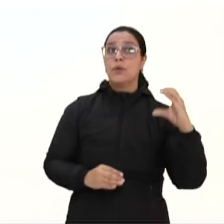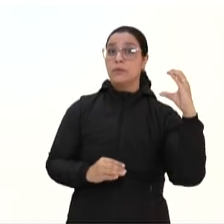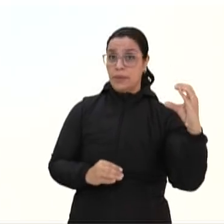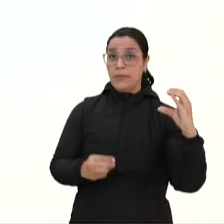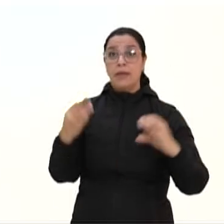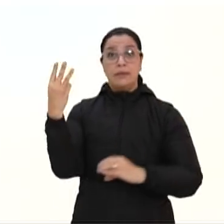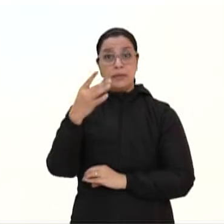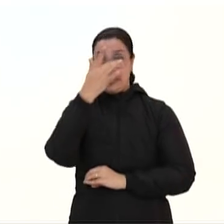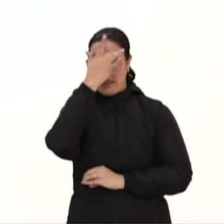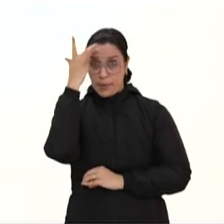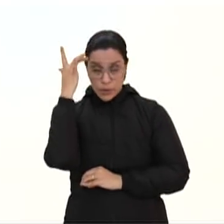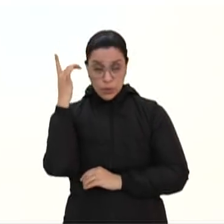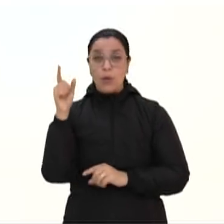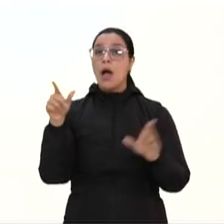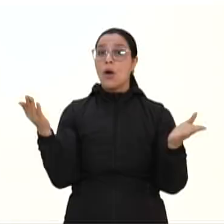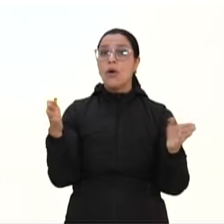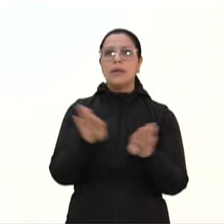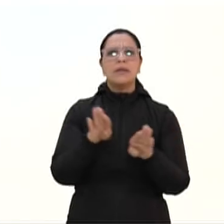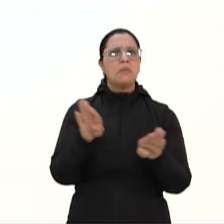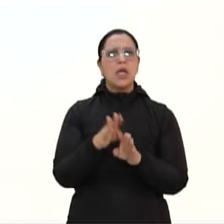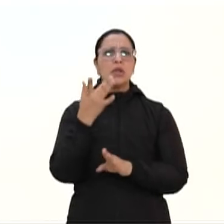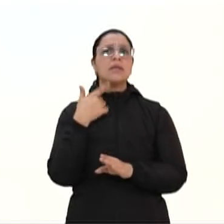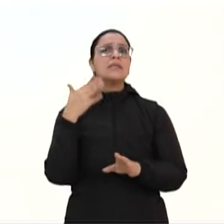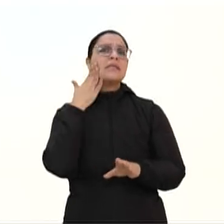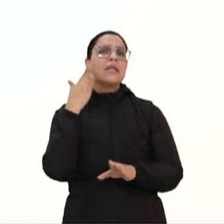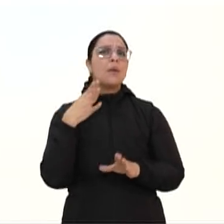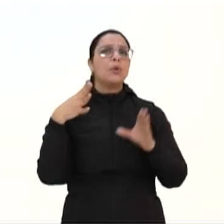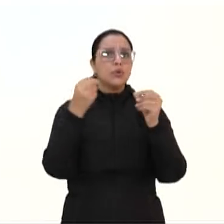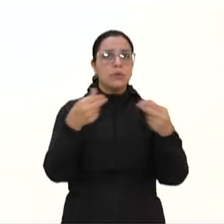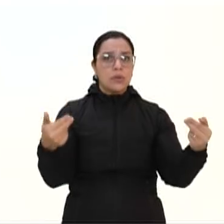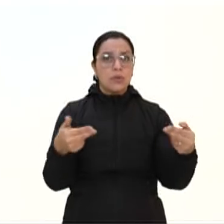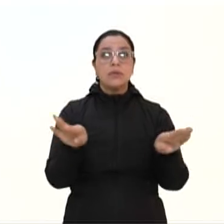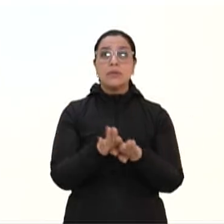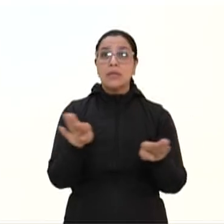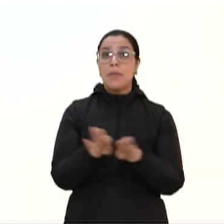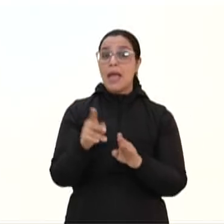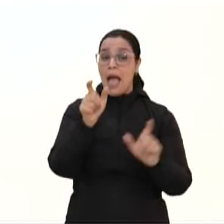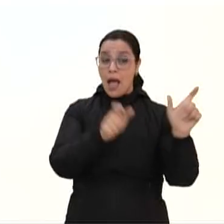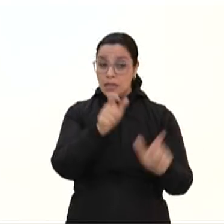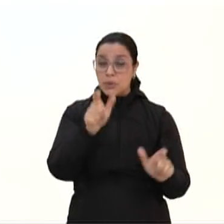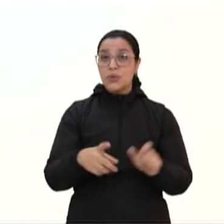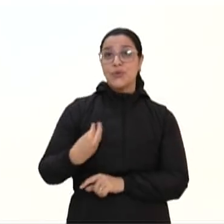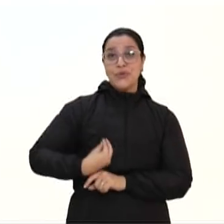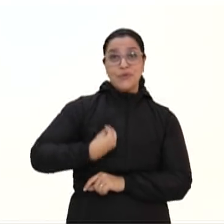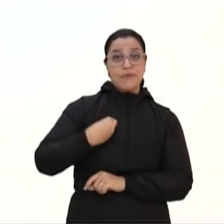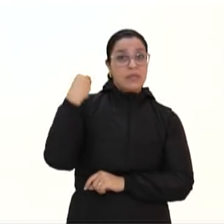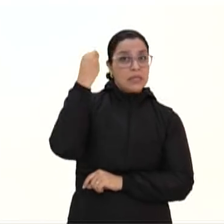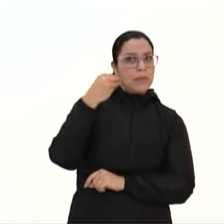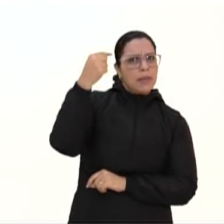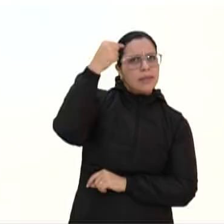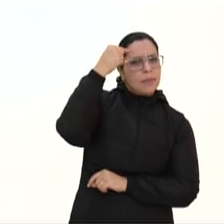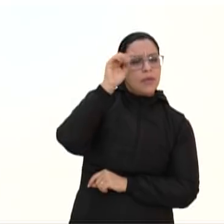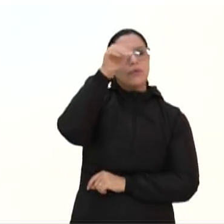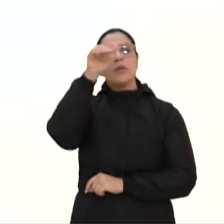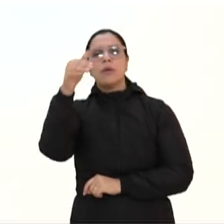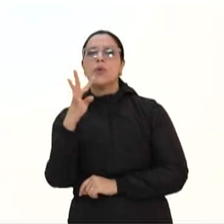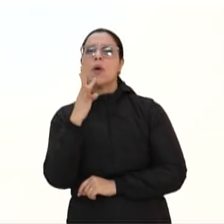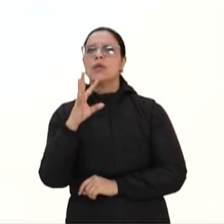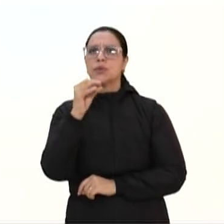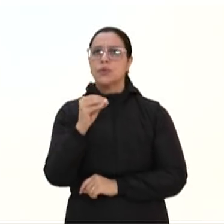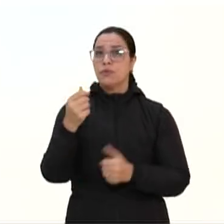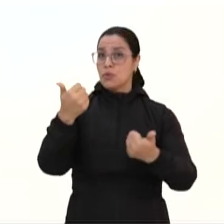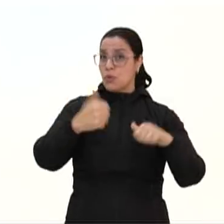surpreendida. Questão de número 1. O foco narrativo é, letra A, primeira pessoa também é